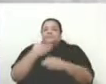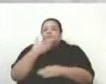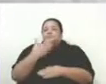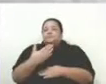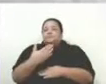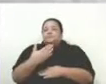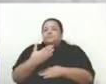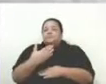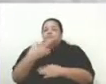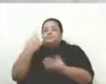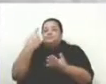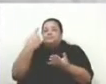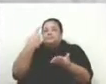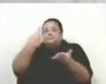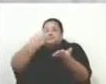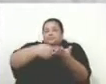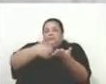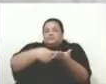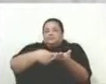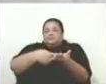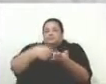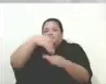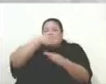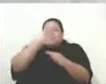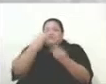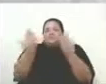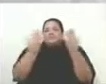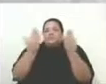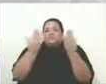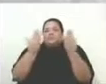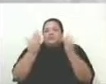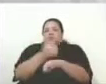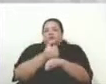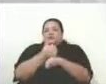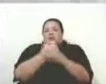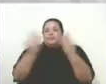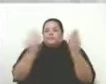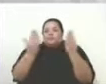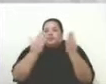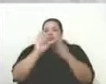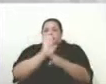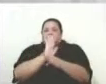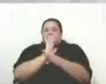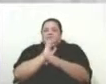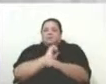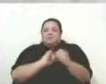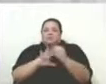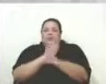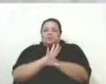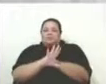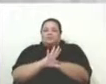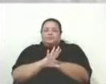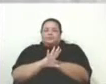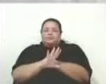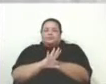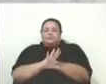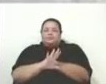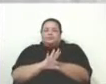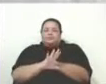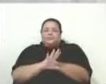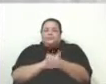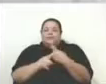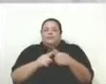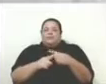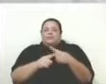contratação de mais psicólogos e assistentes sociais. Então, quero deixar claro que, hoje, nós